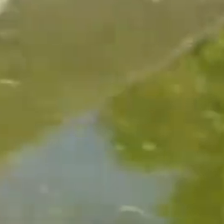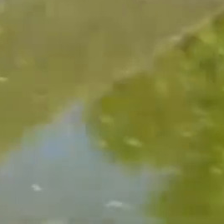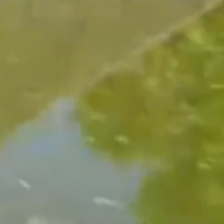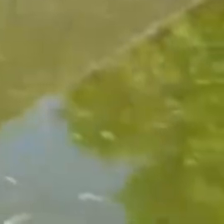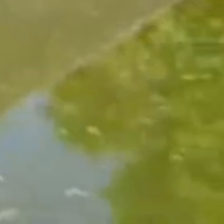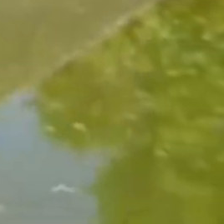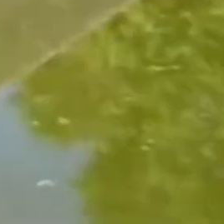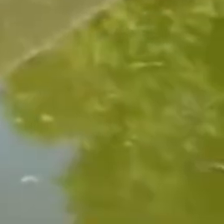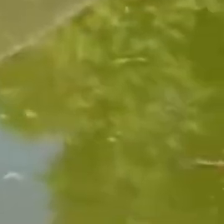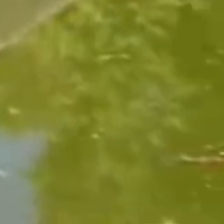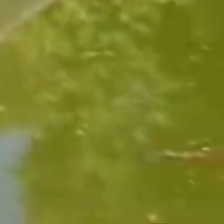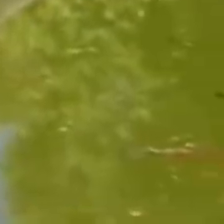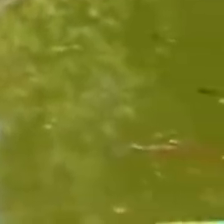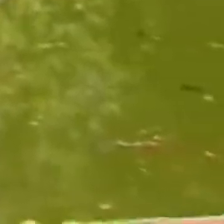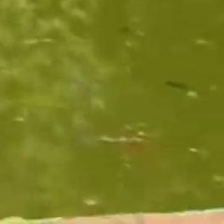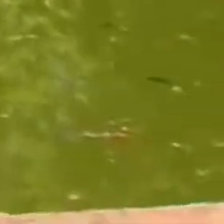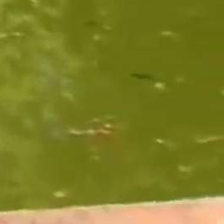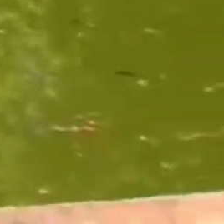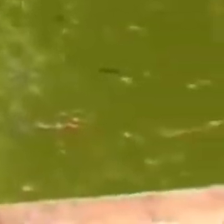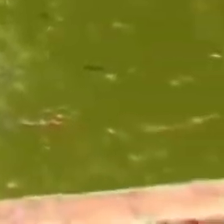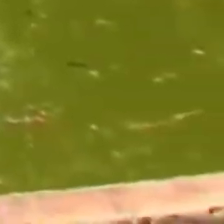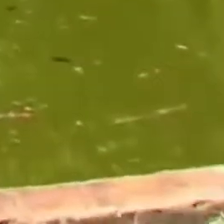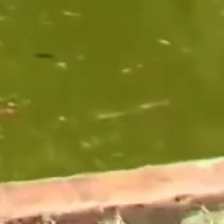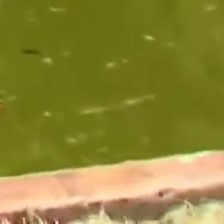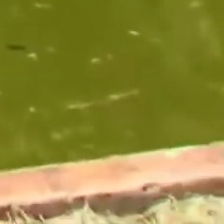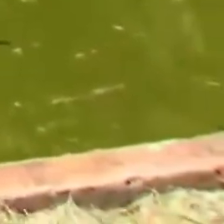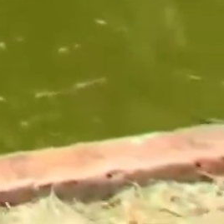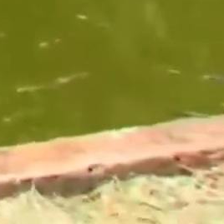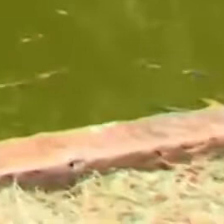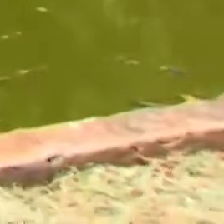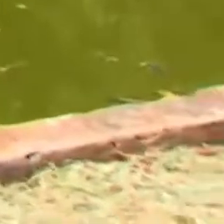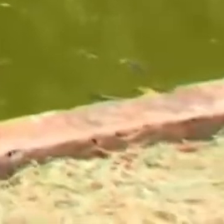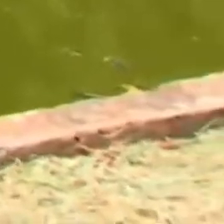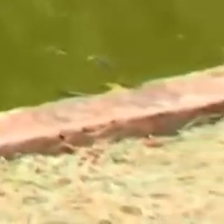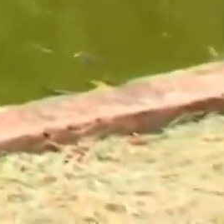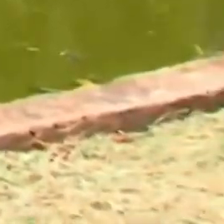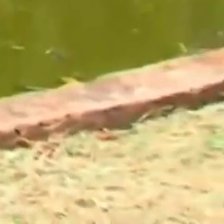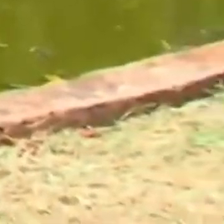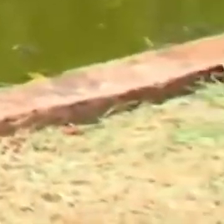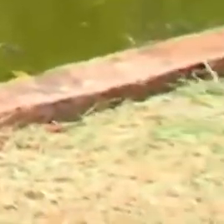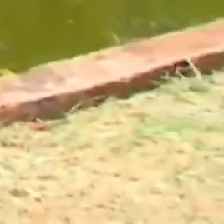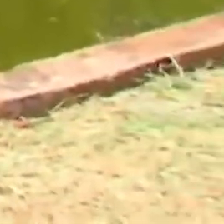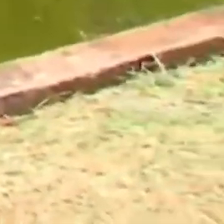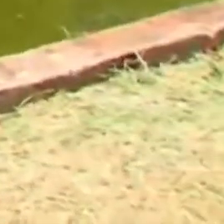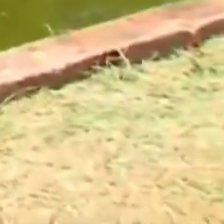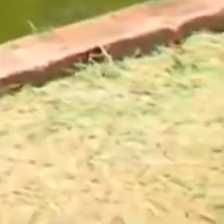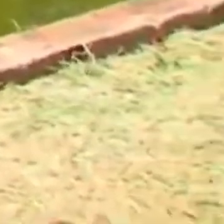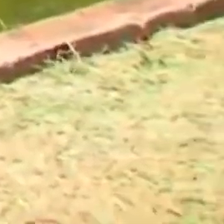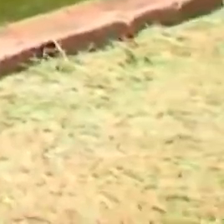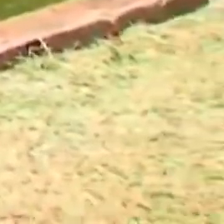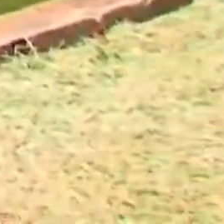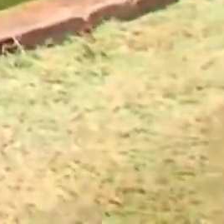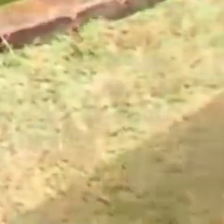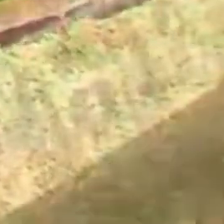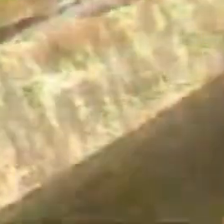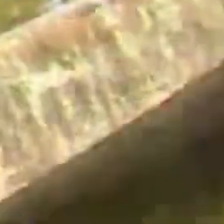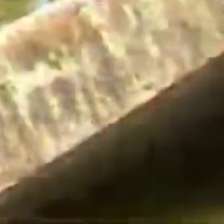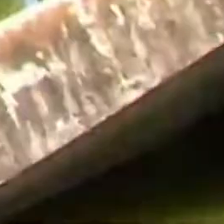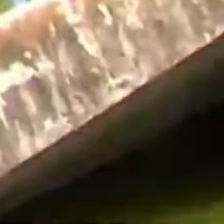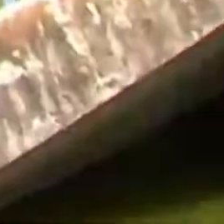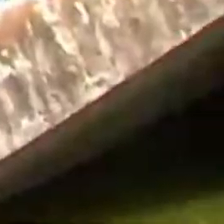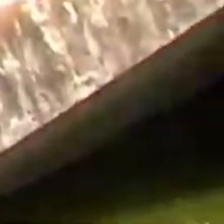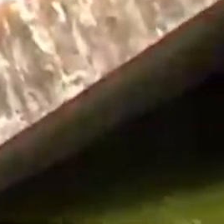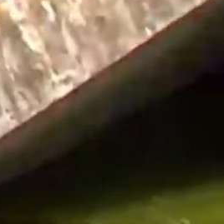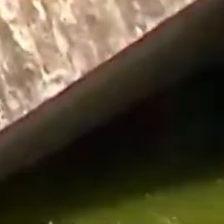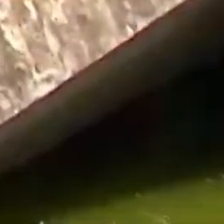Esse é o Jardim Educativo, uma iniciativa do Instituto de Biologia da Universidade. Foi inaugurado em